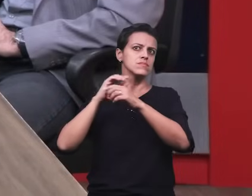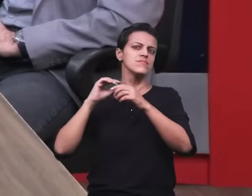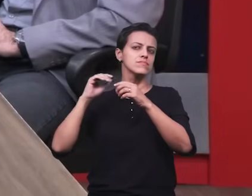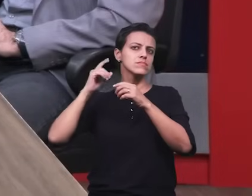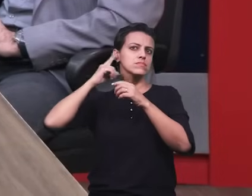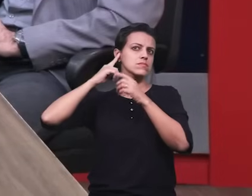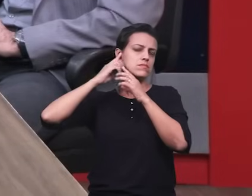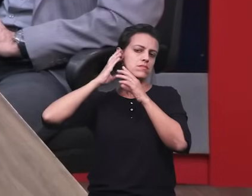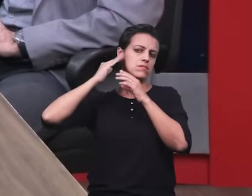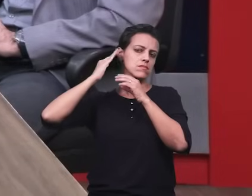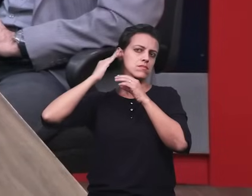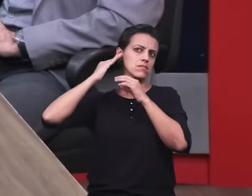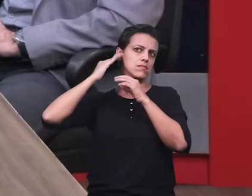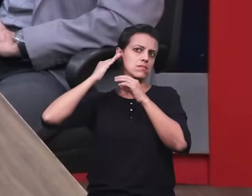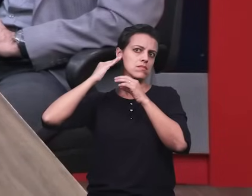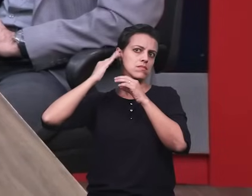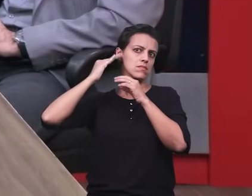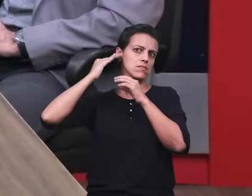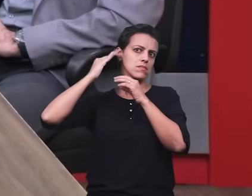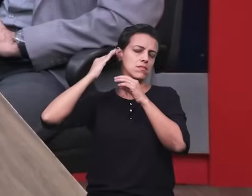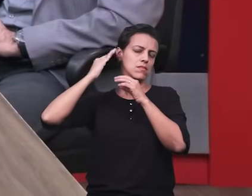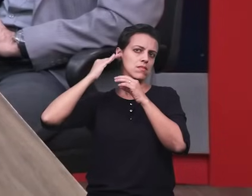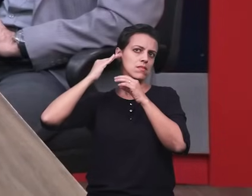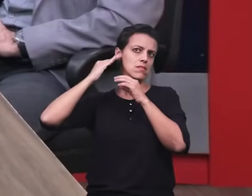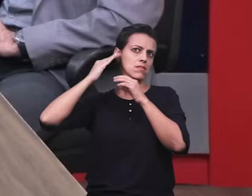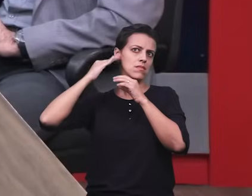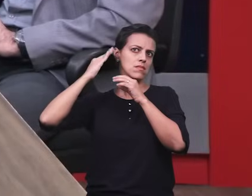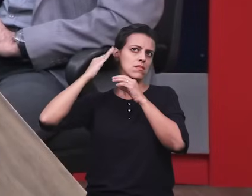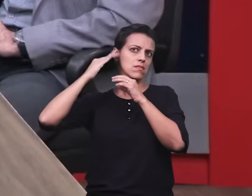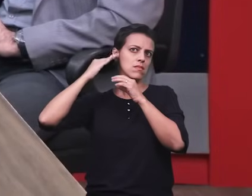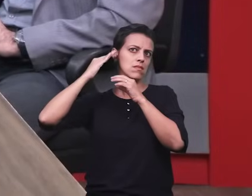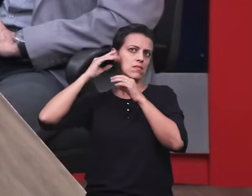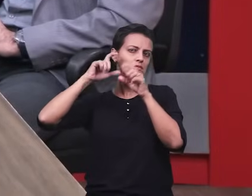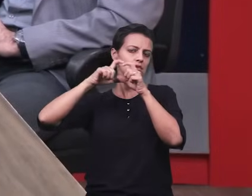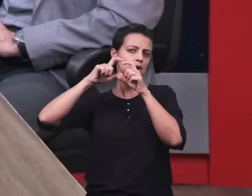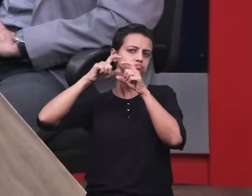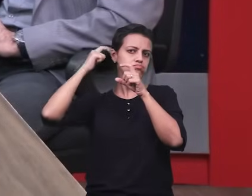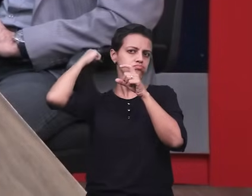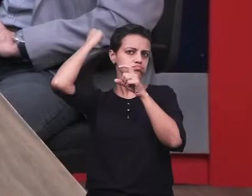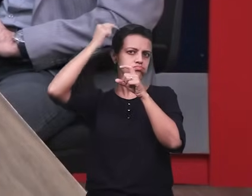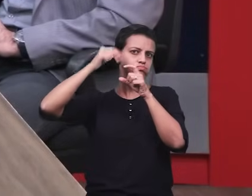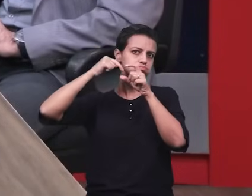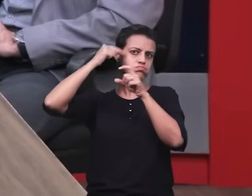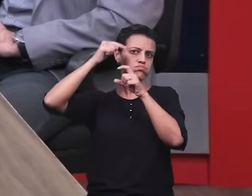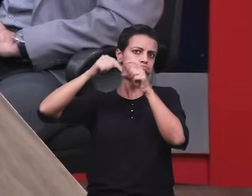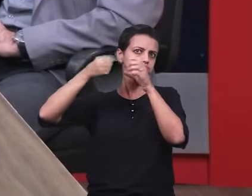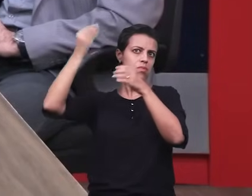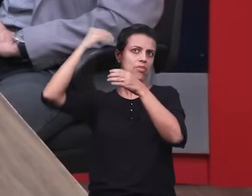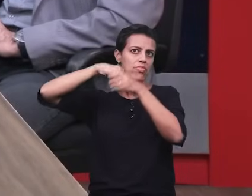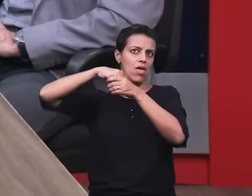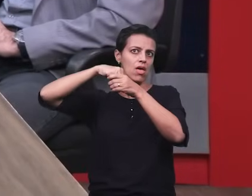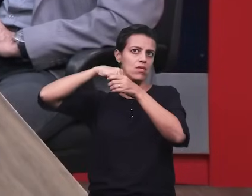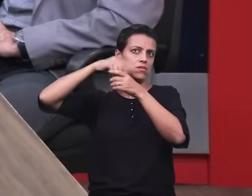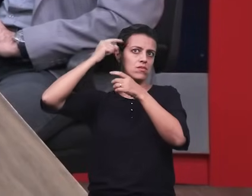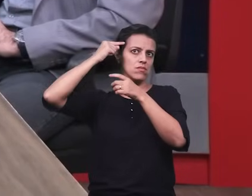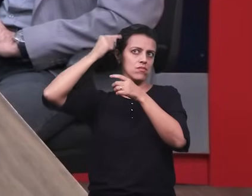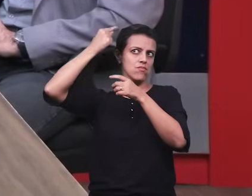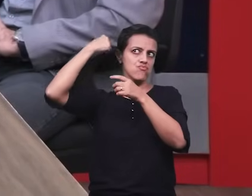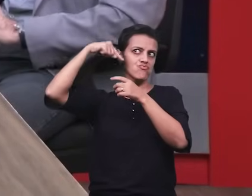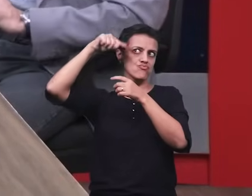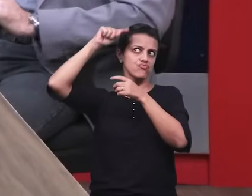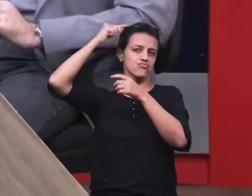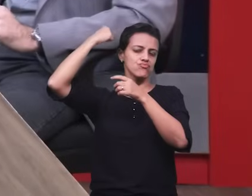e o estribo, vão fazer a cóclea, que é essa estrutura circular, vibrar. Dentro dela tem um